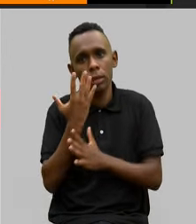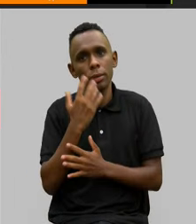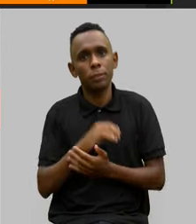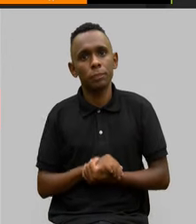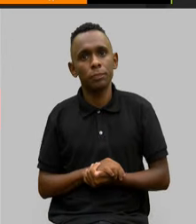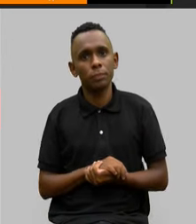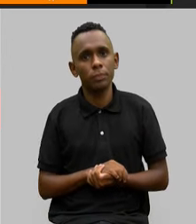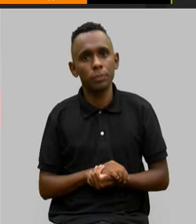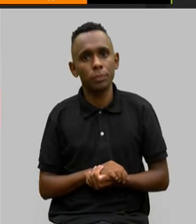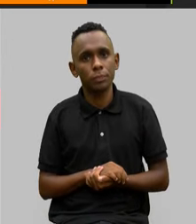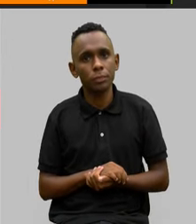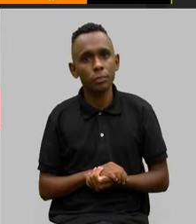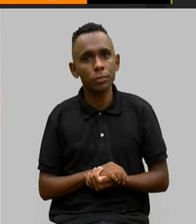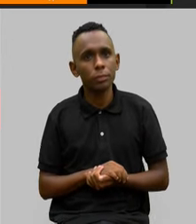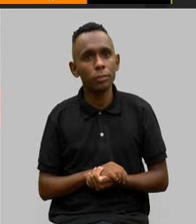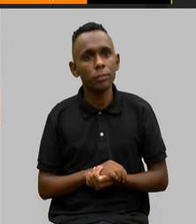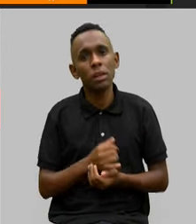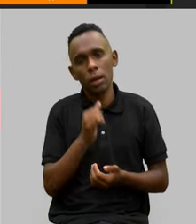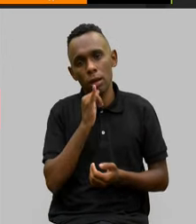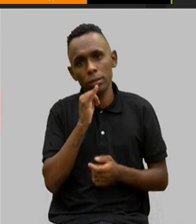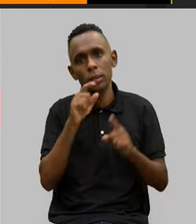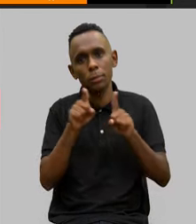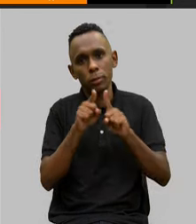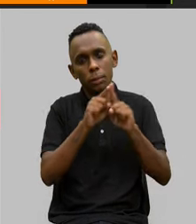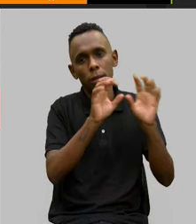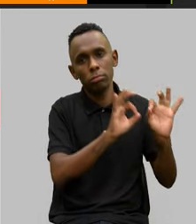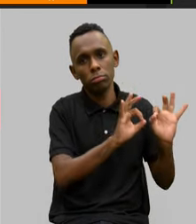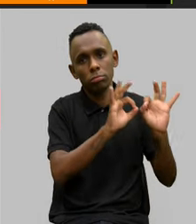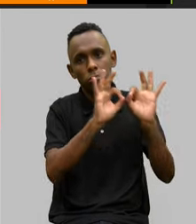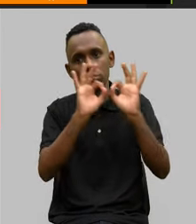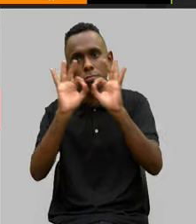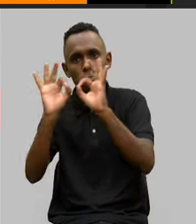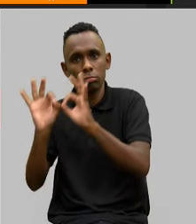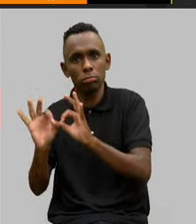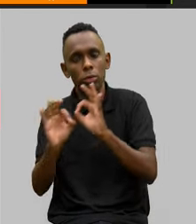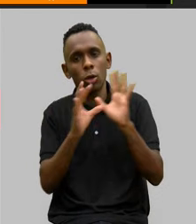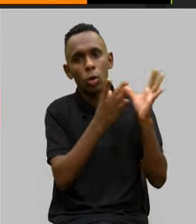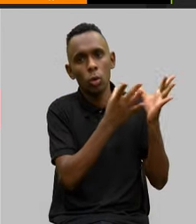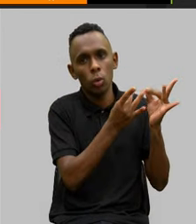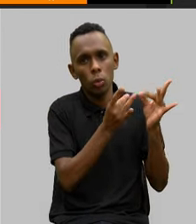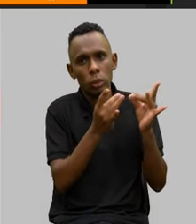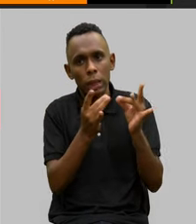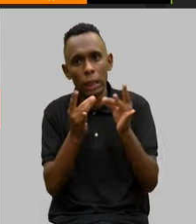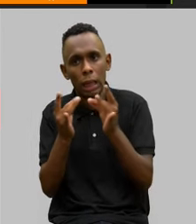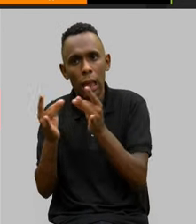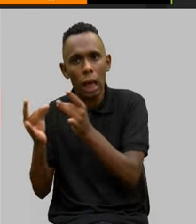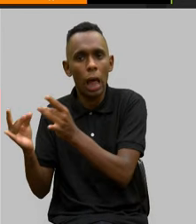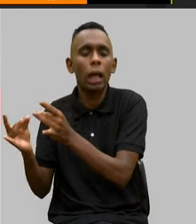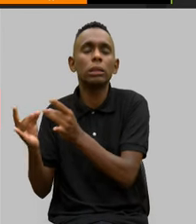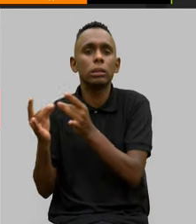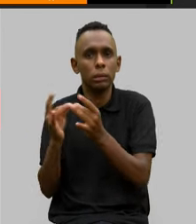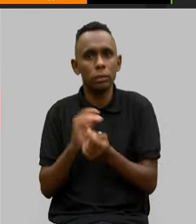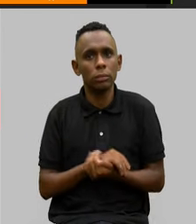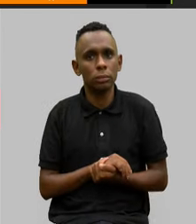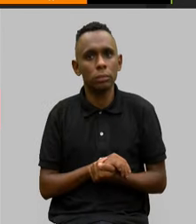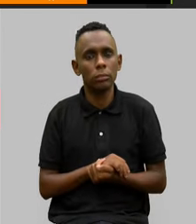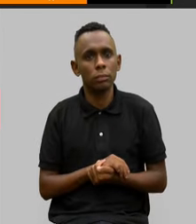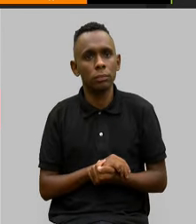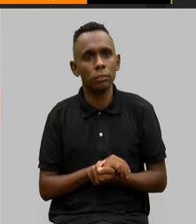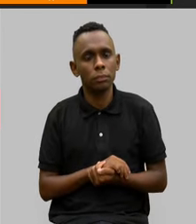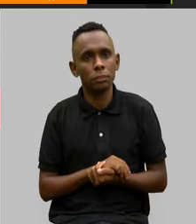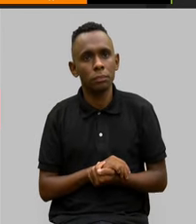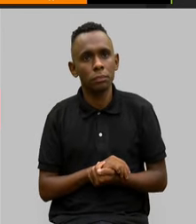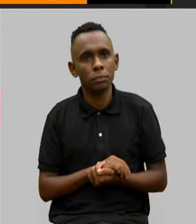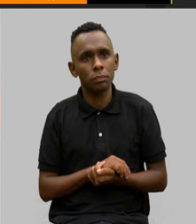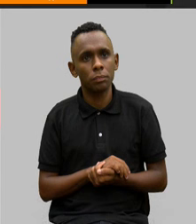produz mais um exemplo ain de forma geral né Muito mais esquematizado que eu fui bem bem bem rápida ali